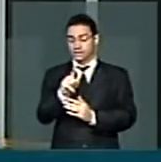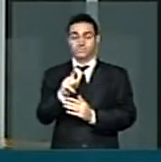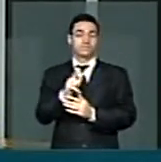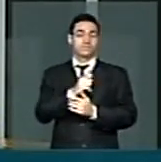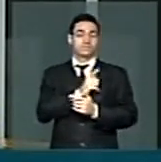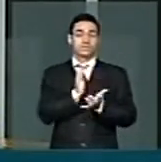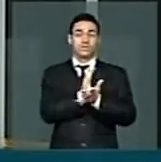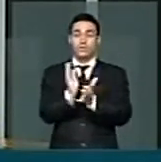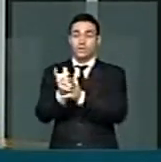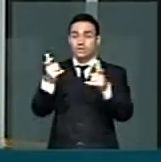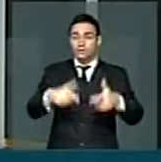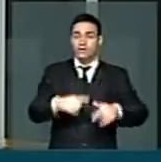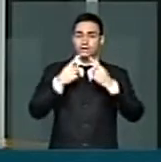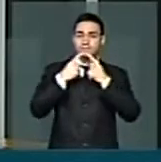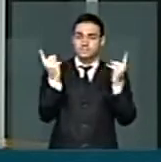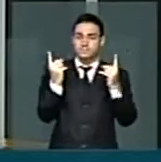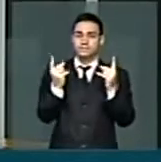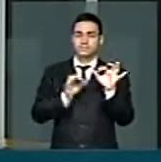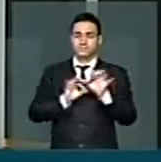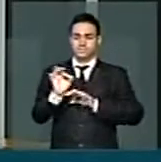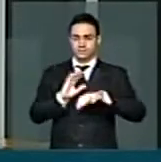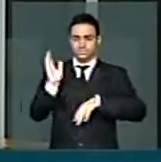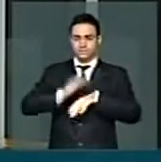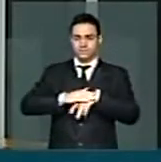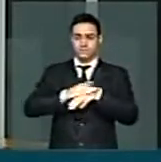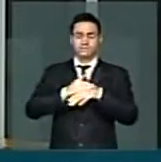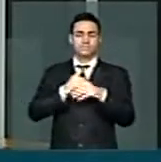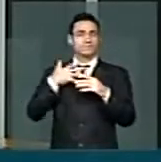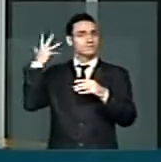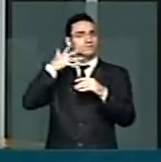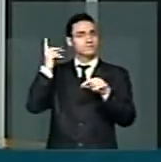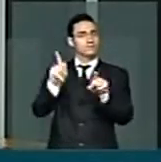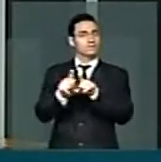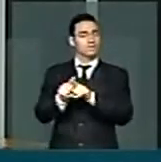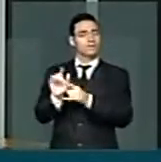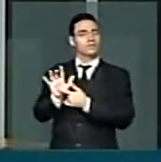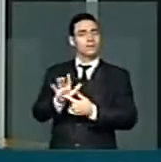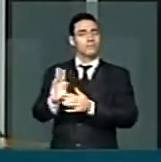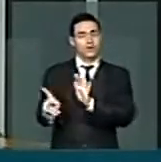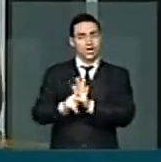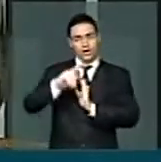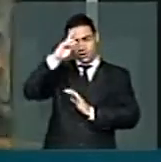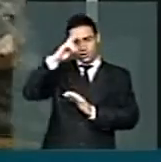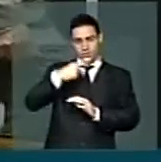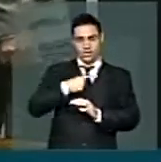reivindicações, elaboração do próprio discurso e da própria historiografia, enfim,